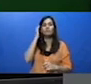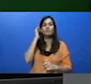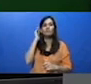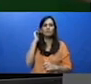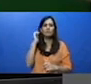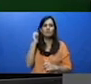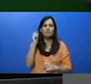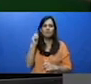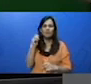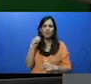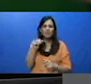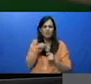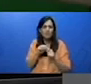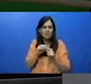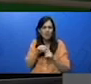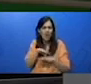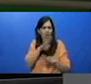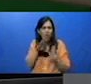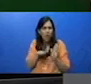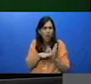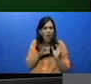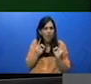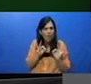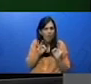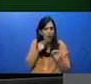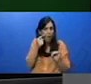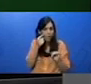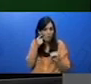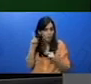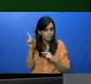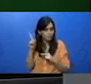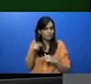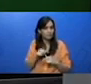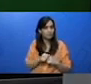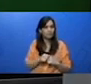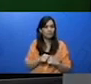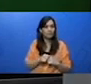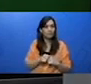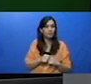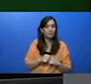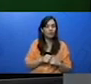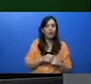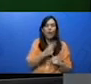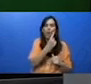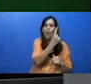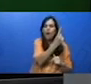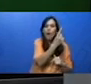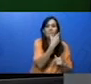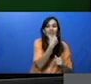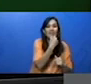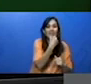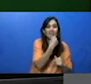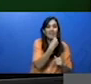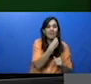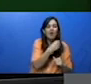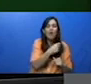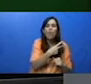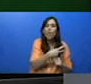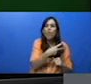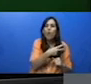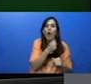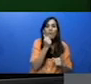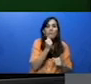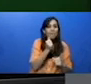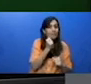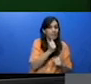Será que marcaram tudo direitinho? Então, vamos analisar. Olha, tem o jogador 1, que é o Edgar, jogador 2, Maria.